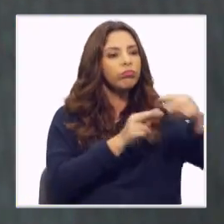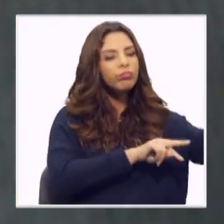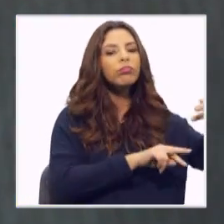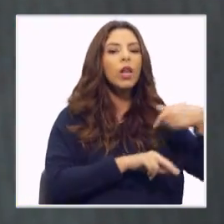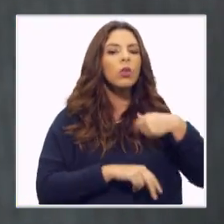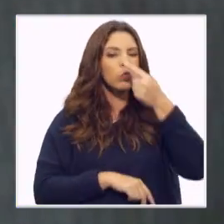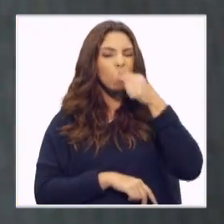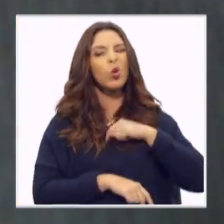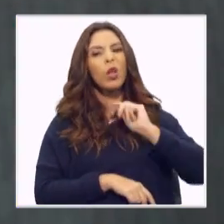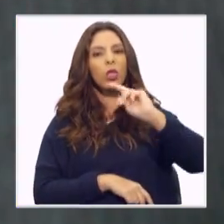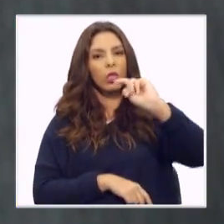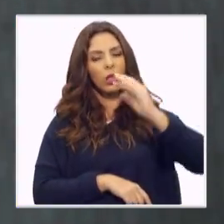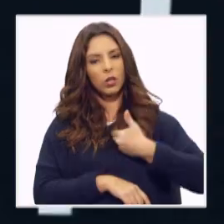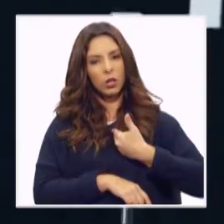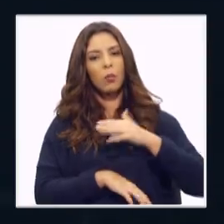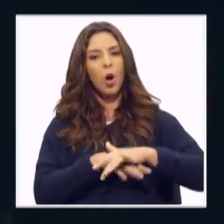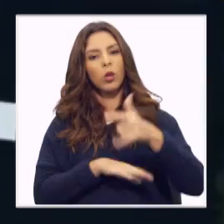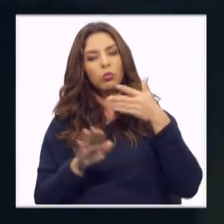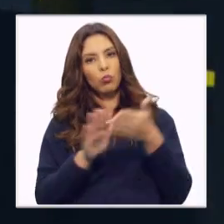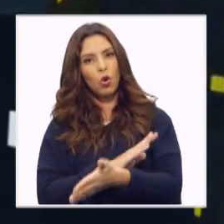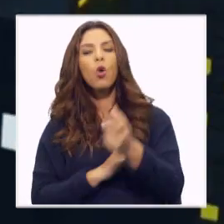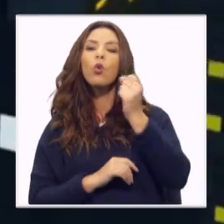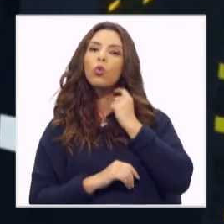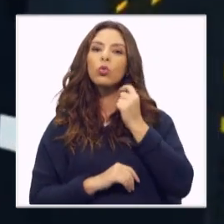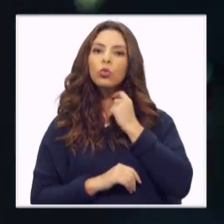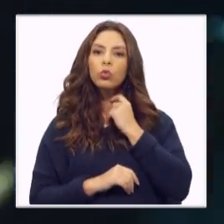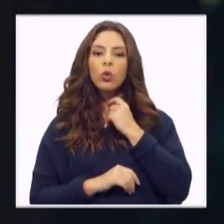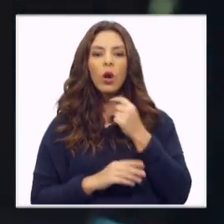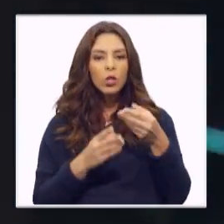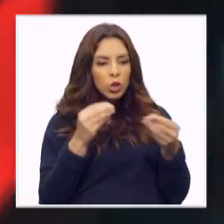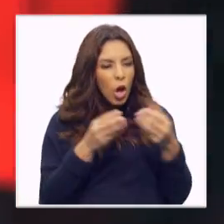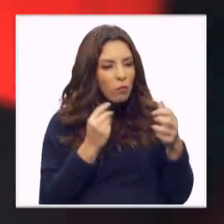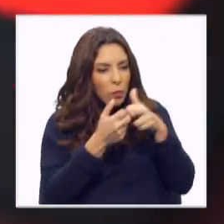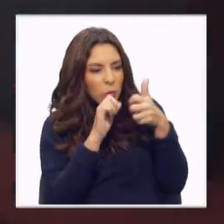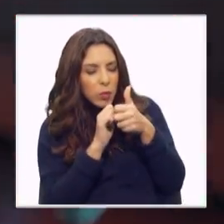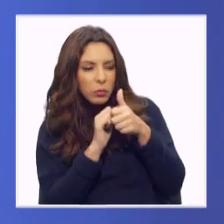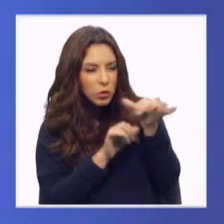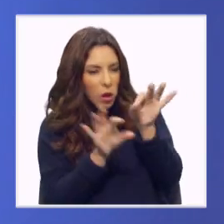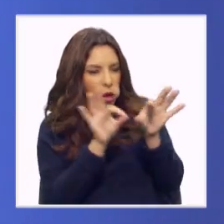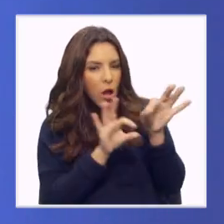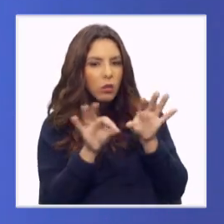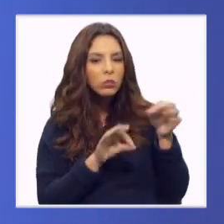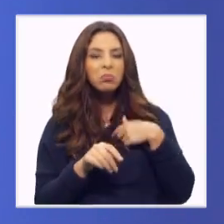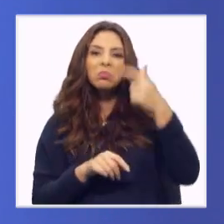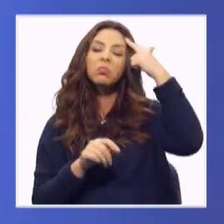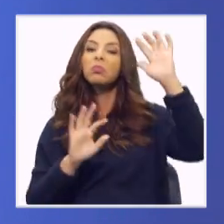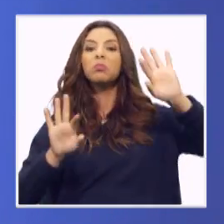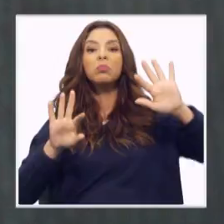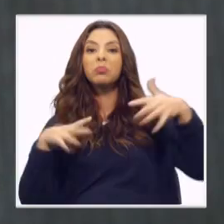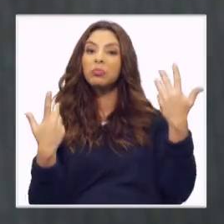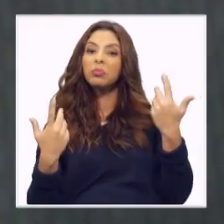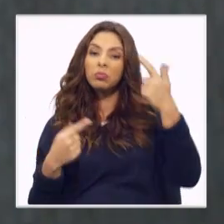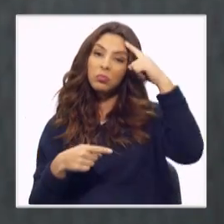certa preferência pelo 3D, foi a razão principal de eu estar neste curso até. Aprendi a resolver alguns problemas que